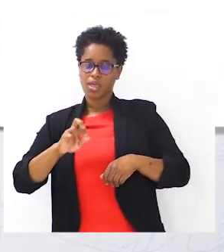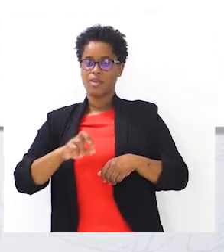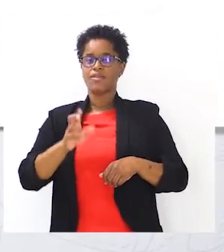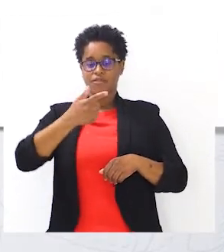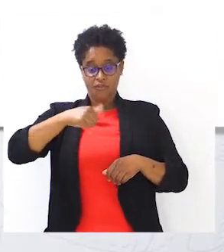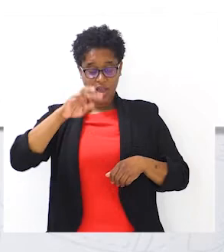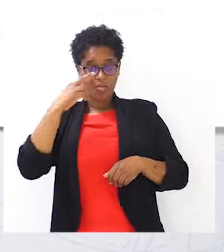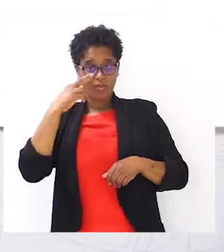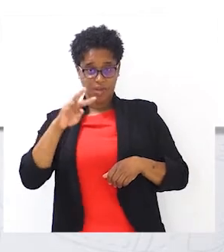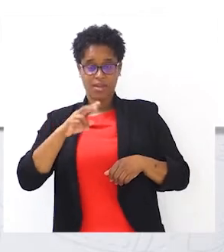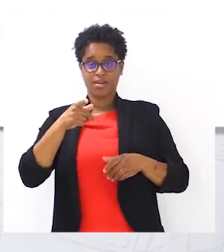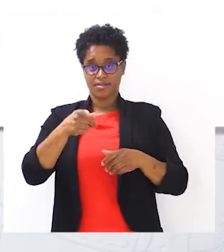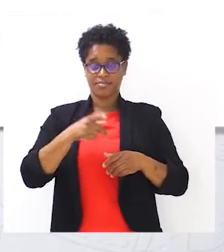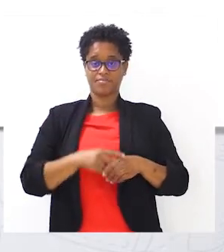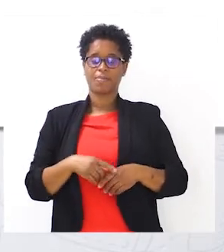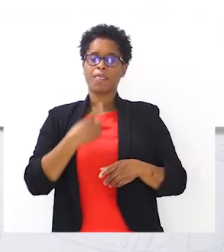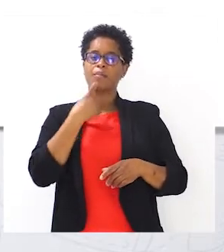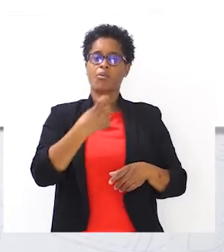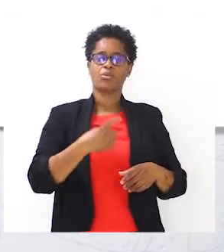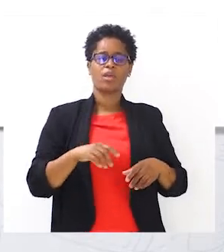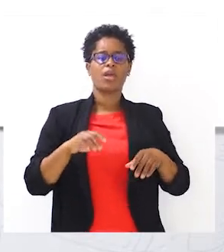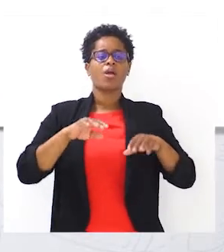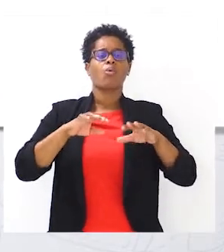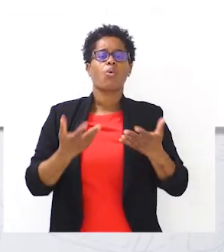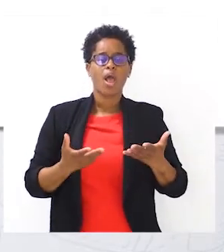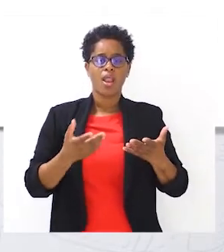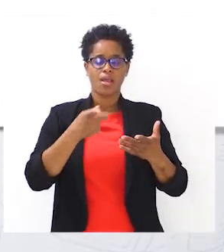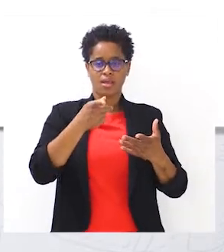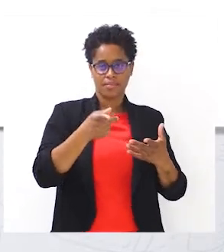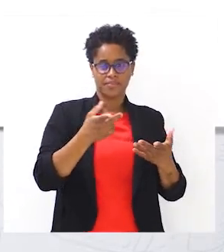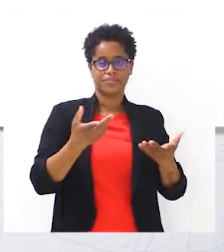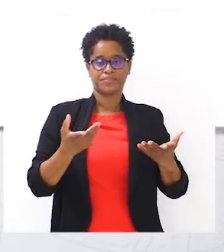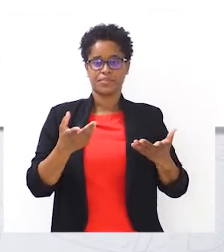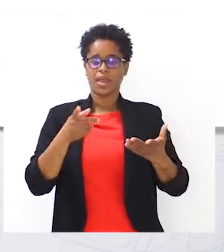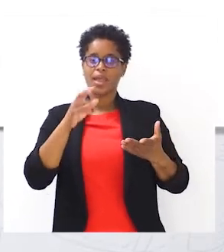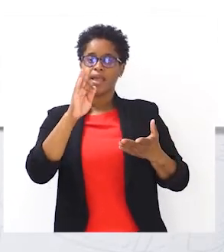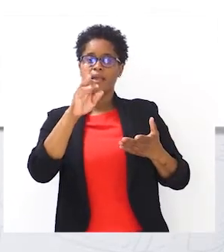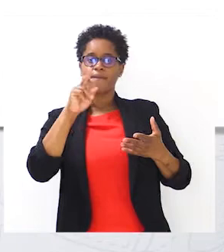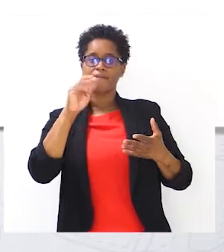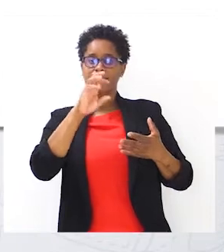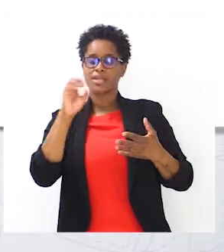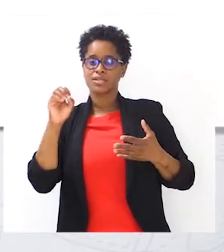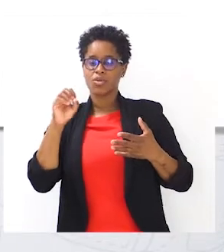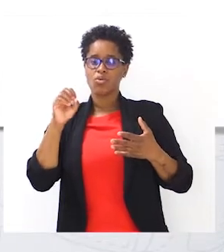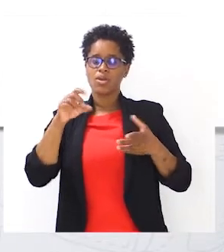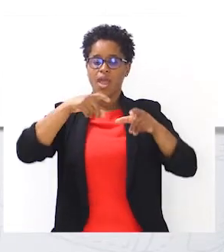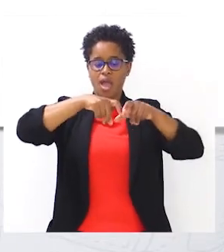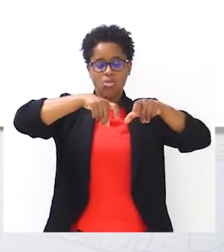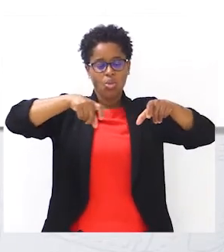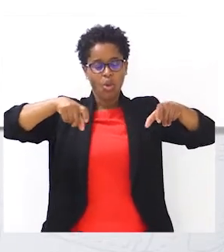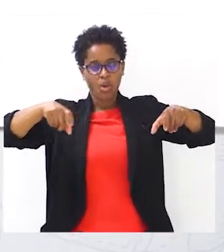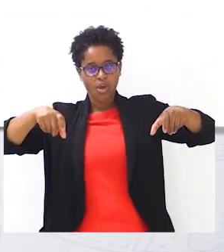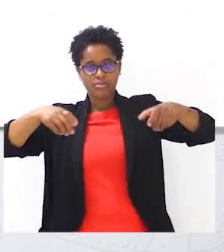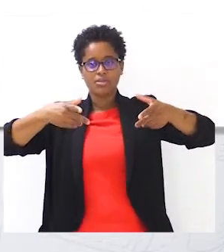Vamos ver aqui a pergunta. Qual é a fração da torta que eles